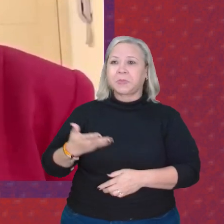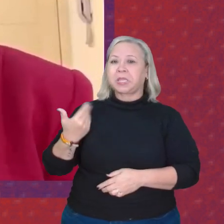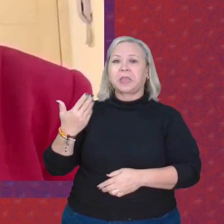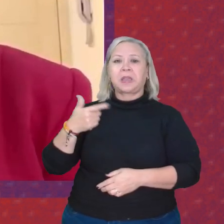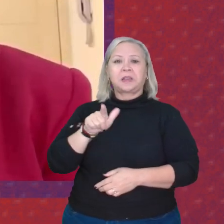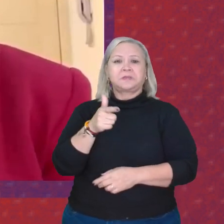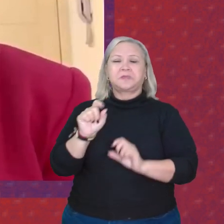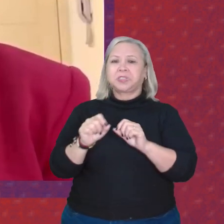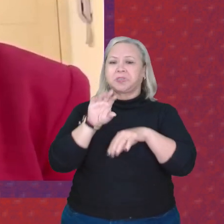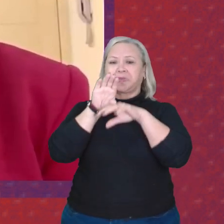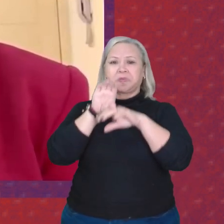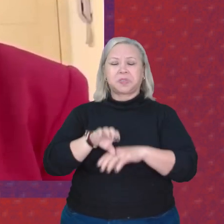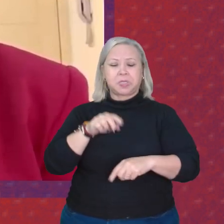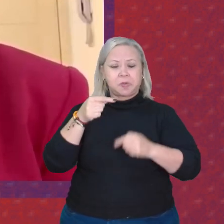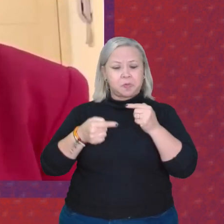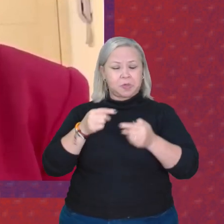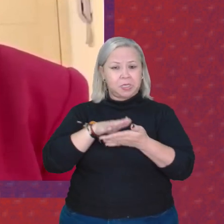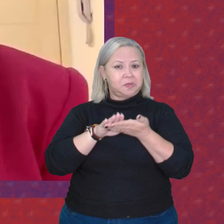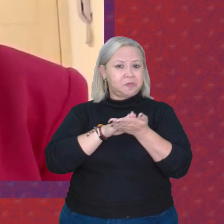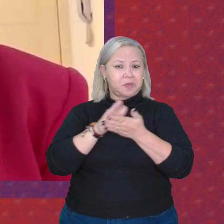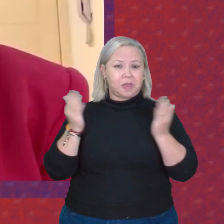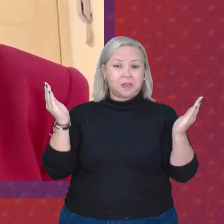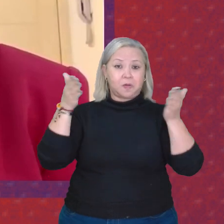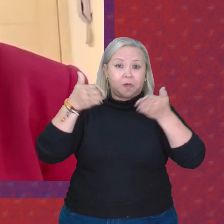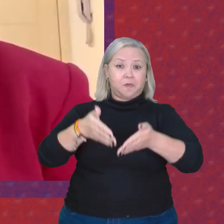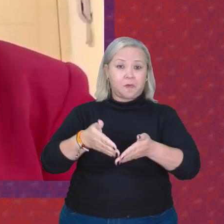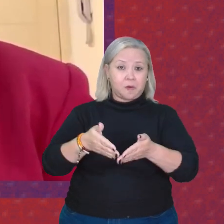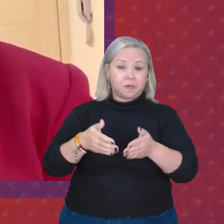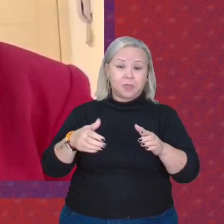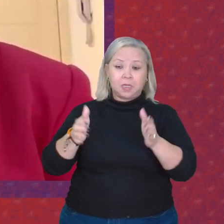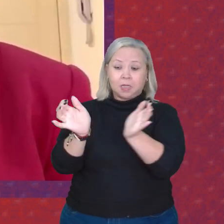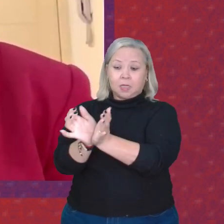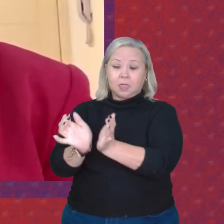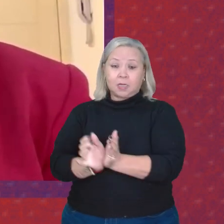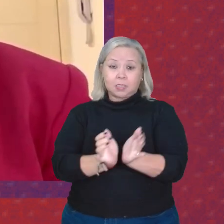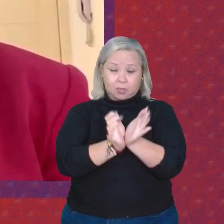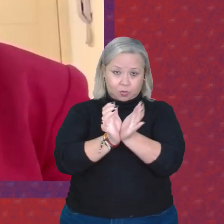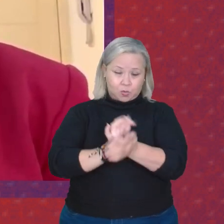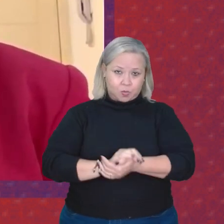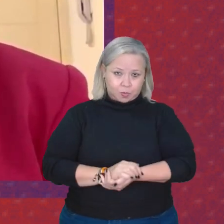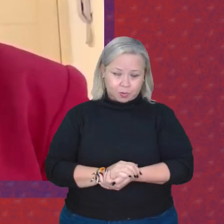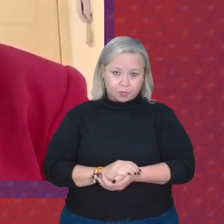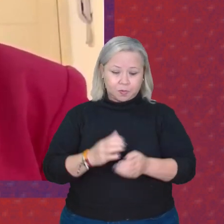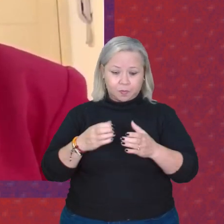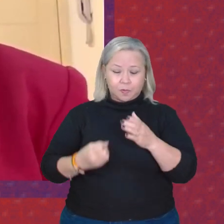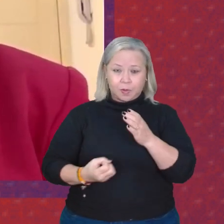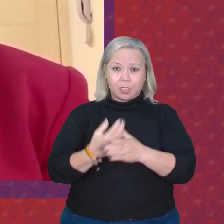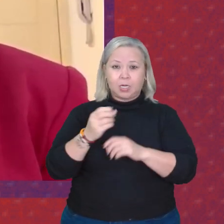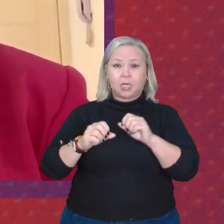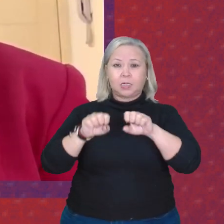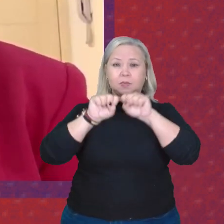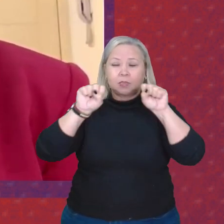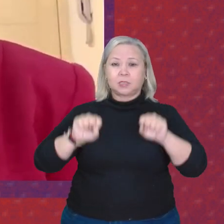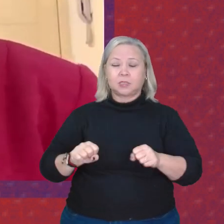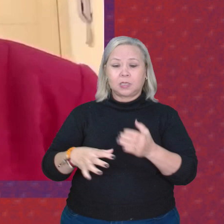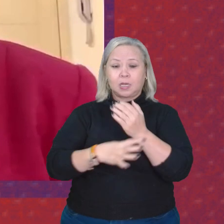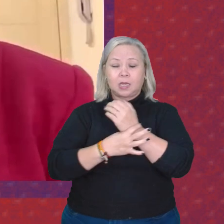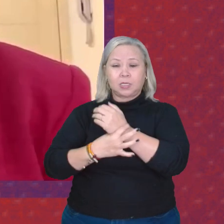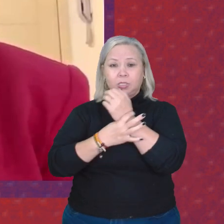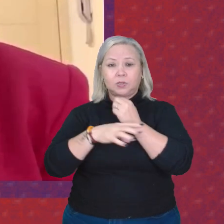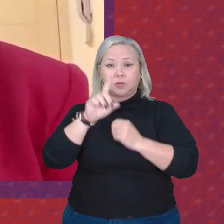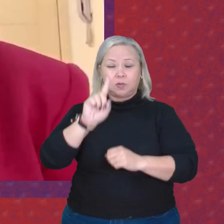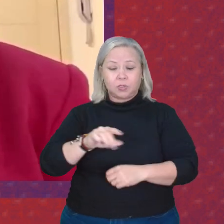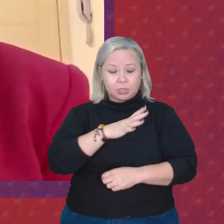nenhum conselho, nenhuma política voltada para esse segmento. Foi criado o Sistema de Garantia dos Direitos